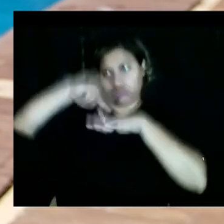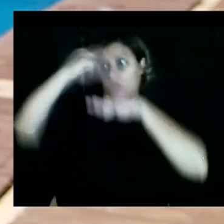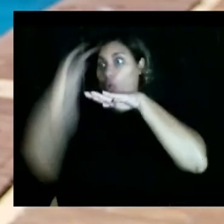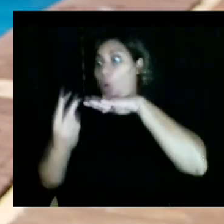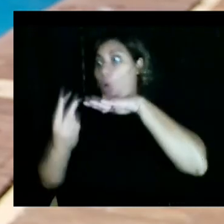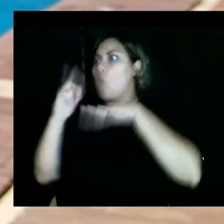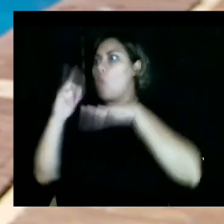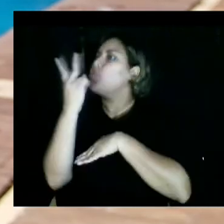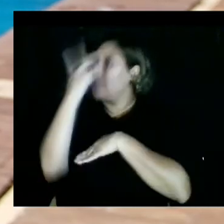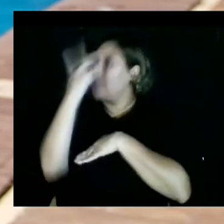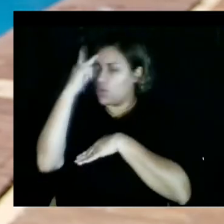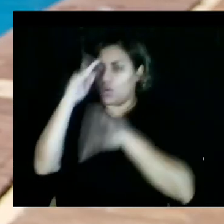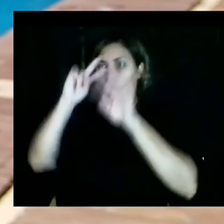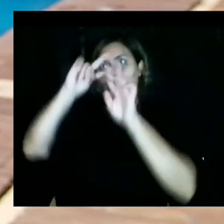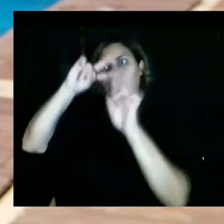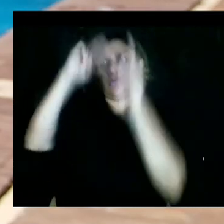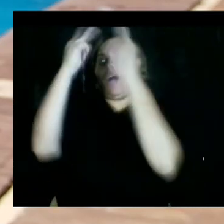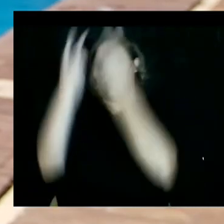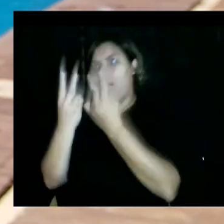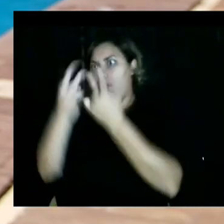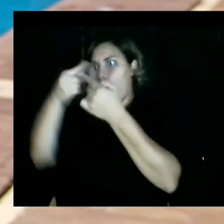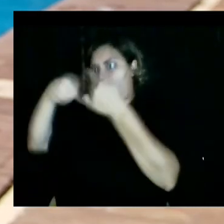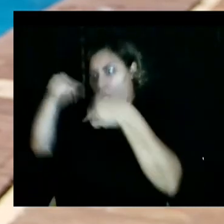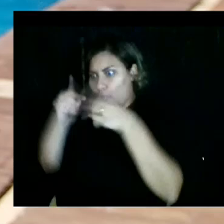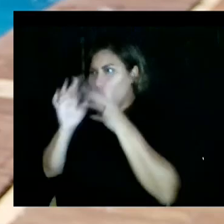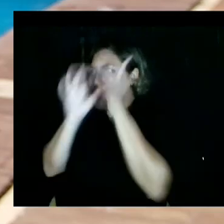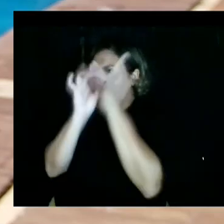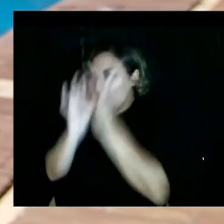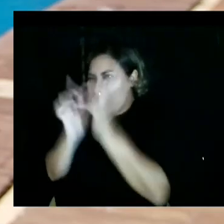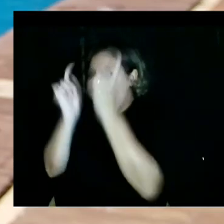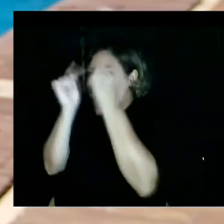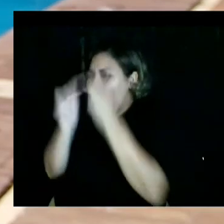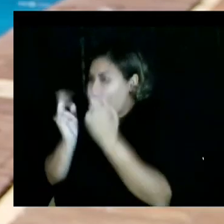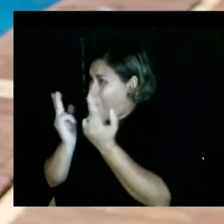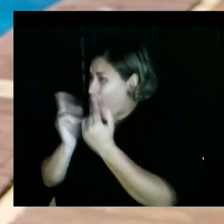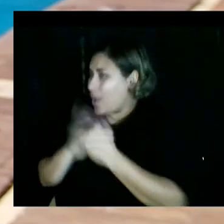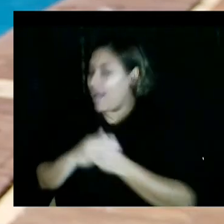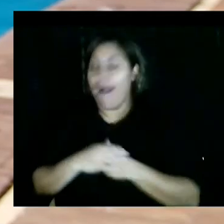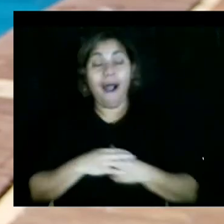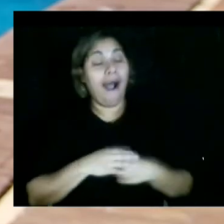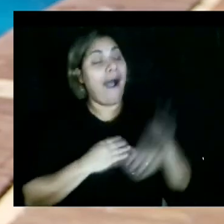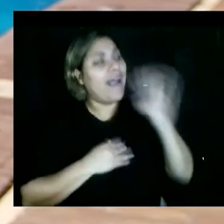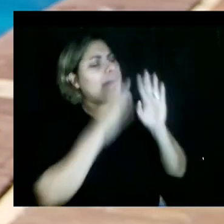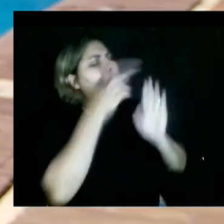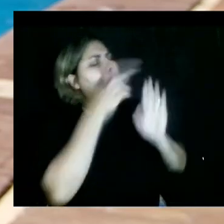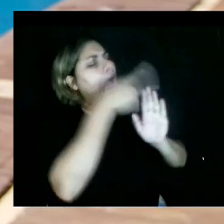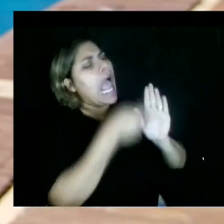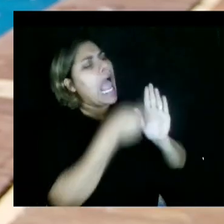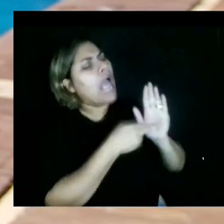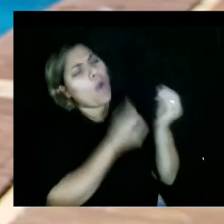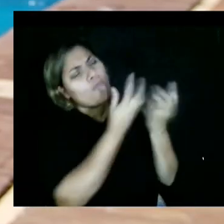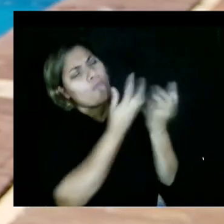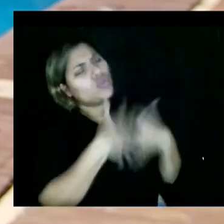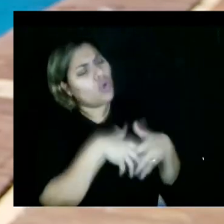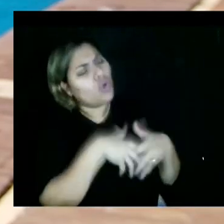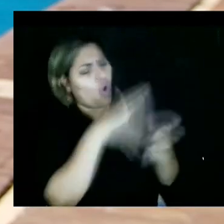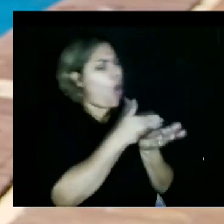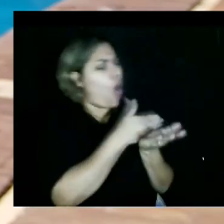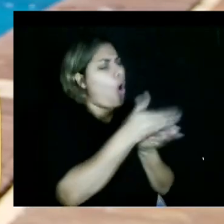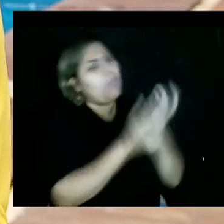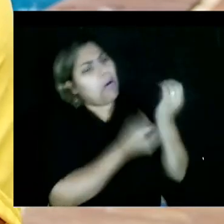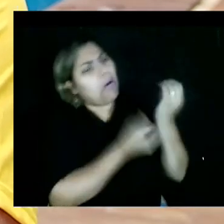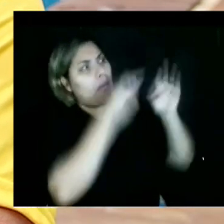salto sincronizado. Então, para a gente entender um pouco melhor, quais são as regras dos saltos ornamentais, como que se inicia uma apresentação, um